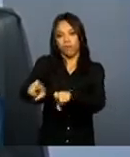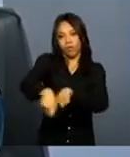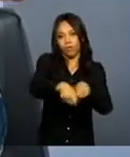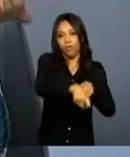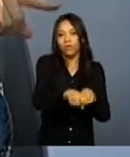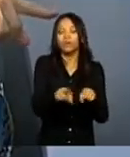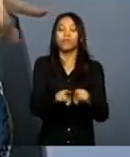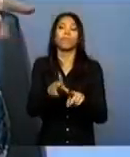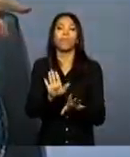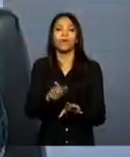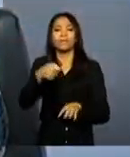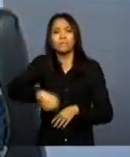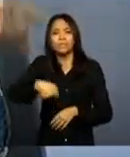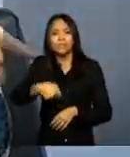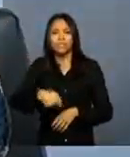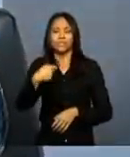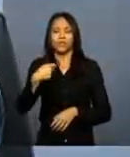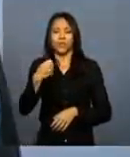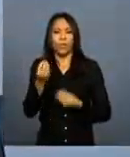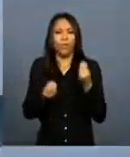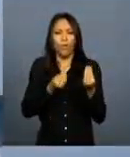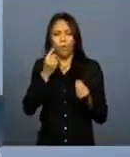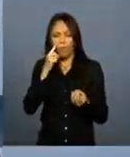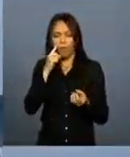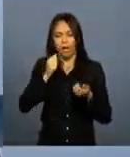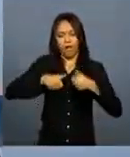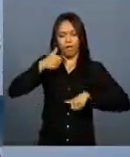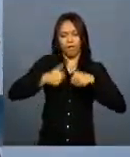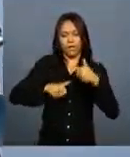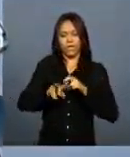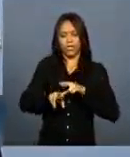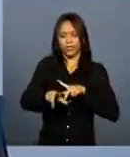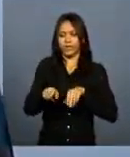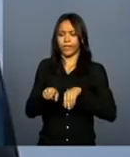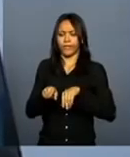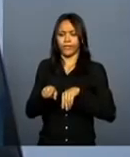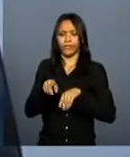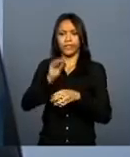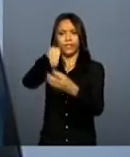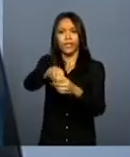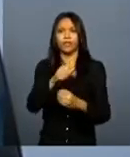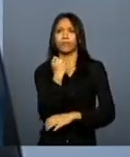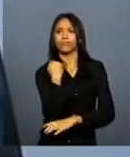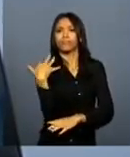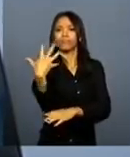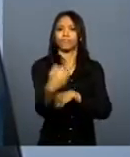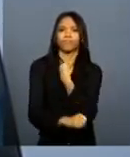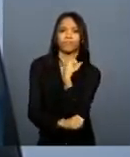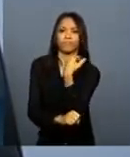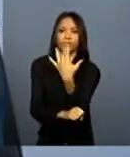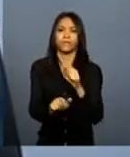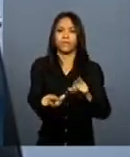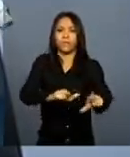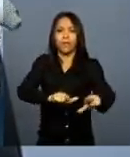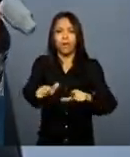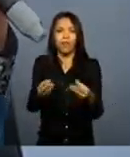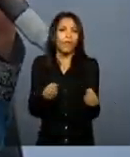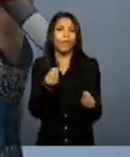mas exigiam um novo olhar sobre essa população pobre que estava dentro das florestas, que eram ativos ambientais